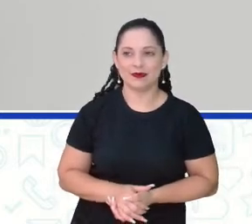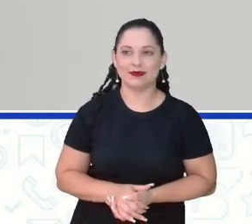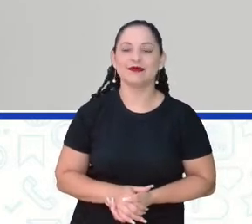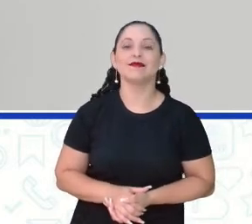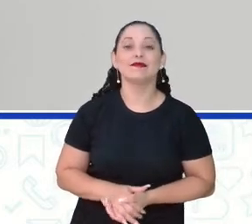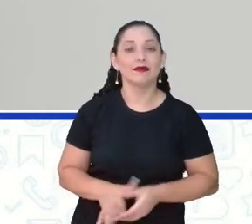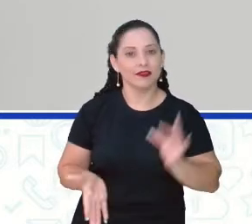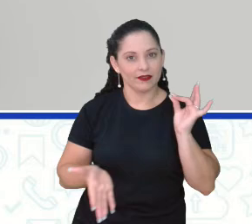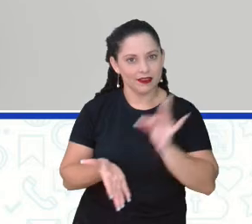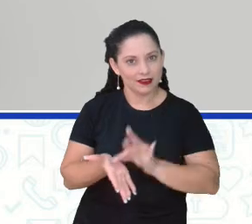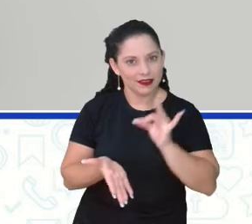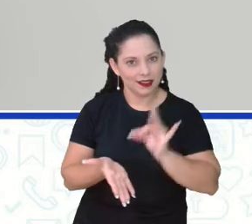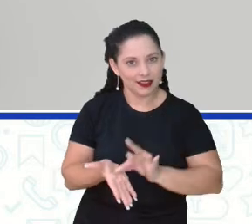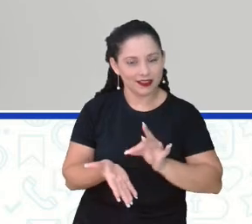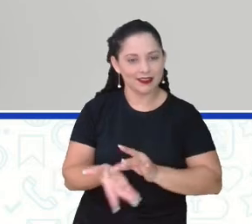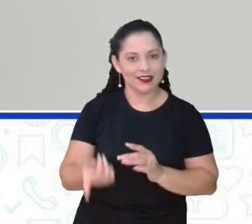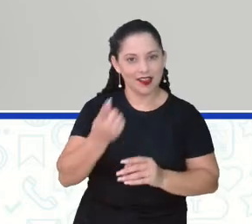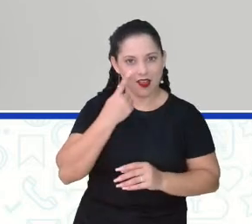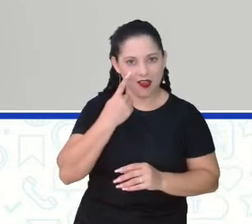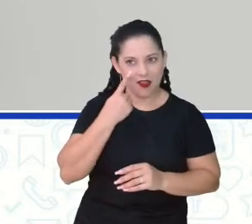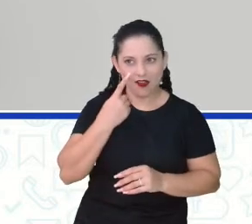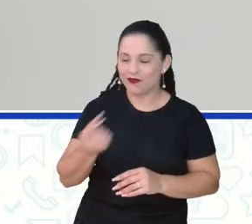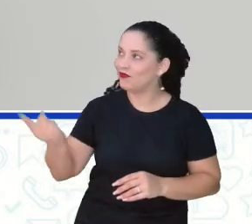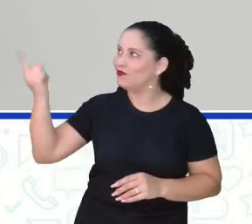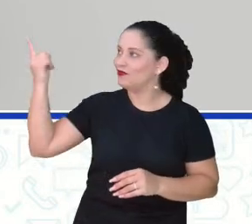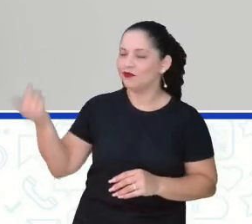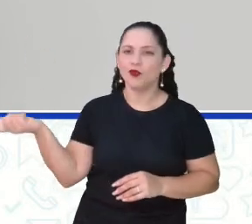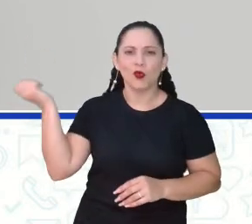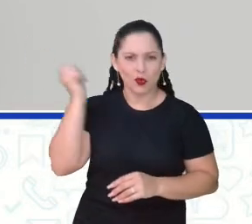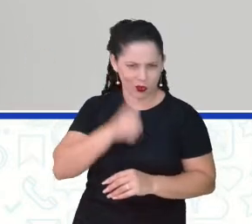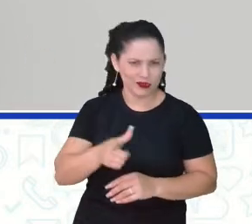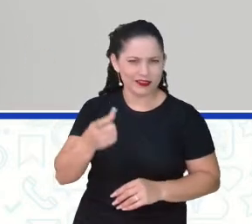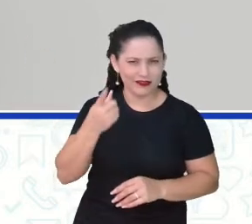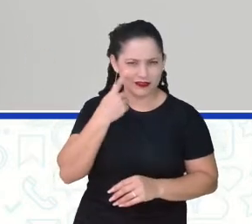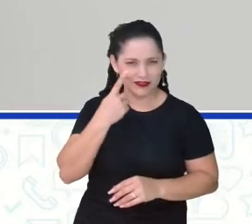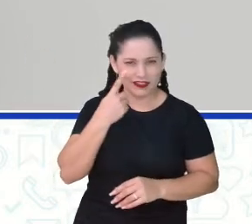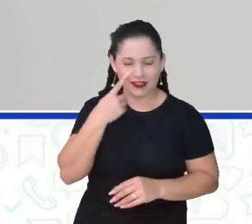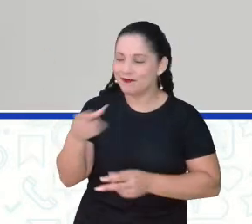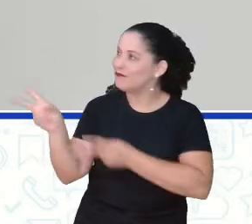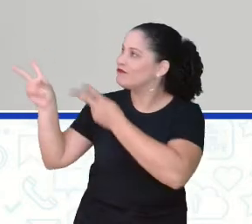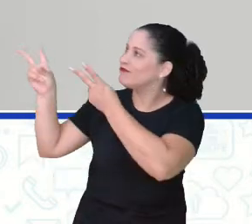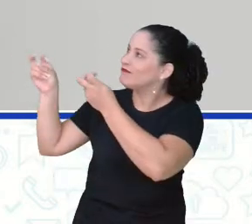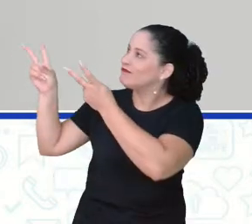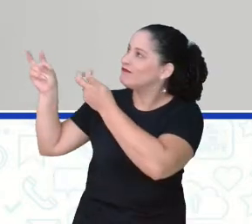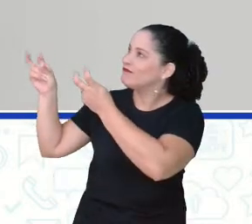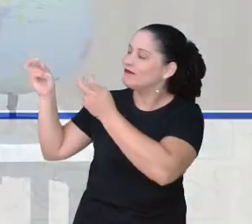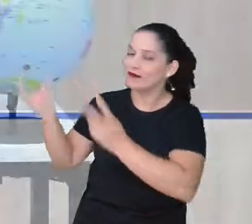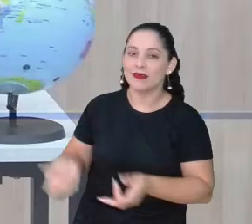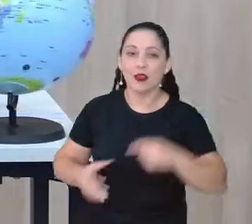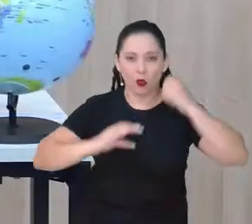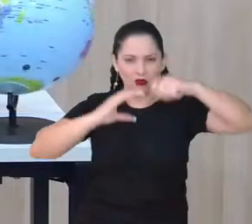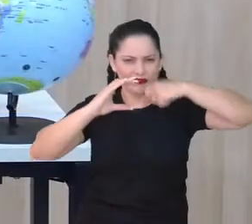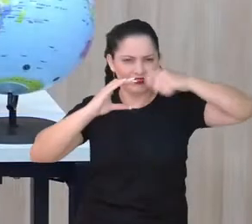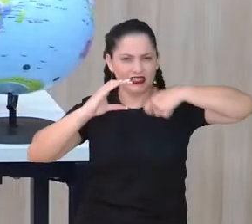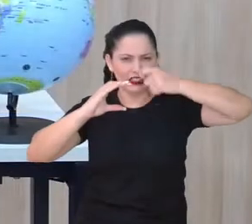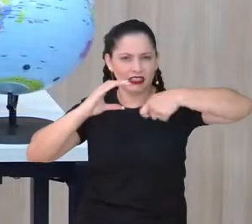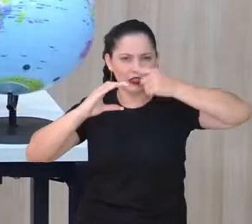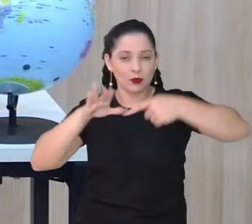Pois é, gente. Olha, vocês estão conseguindo ver através, né, desse pequeno vídeo